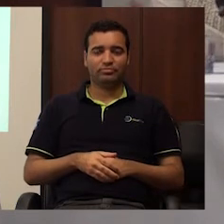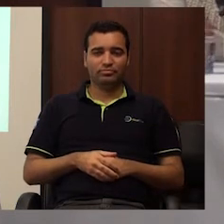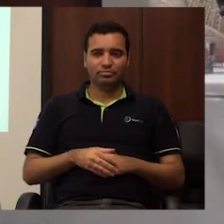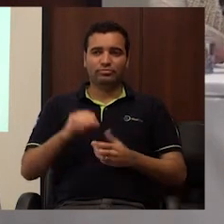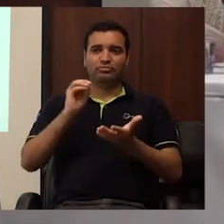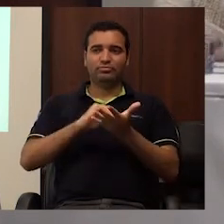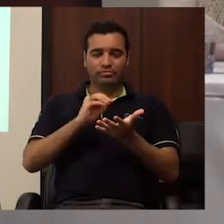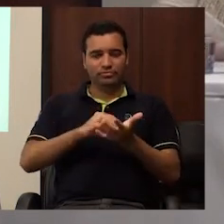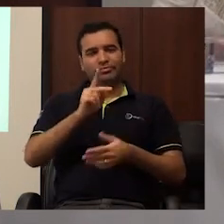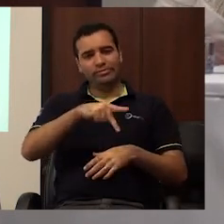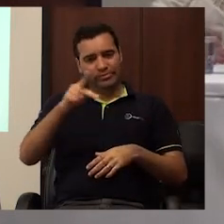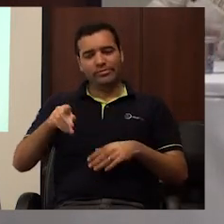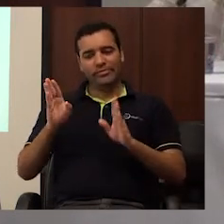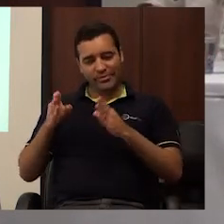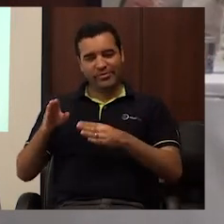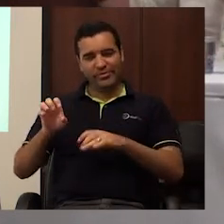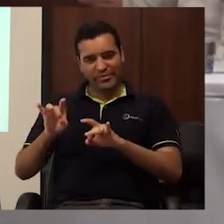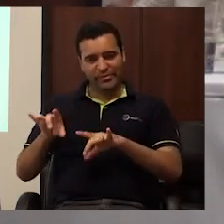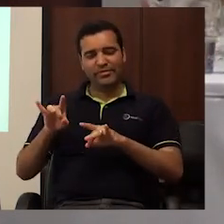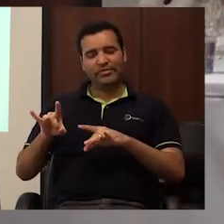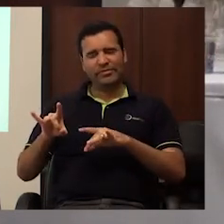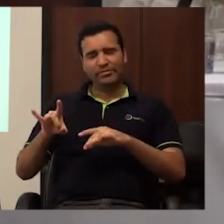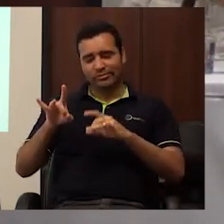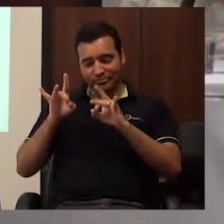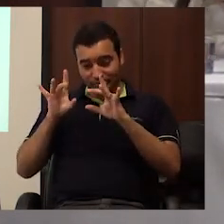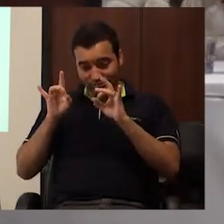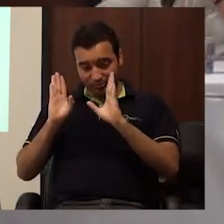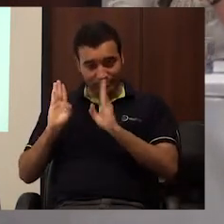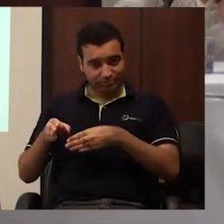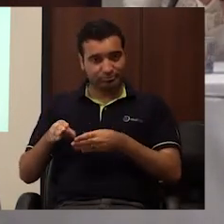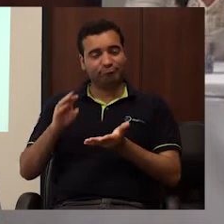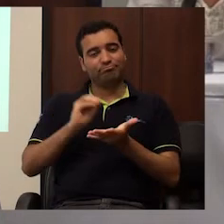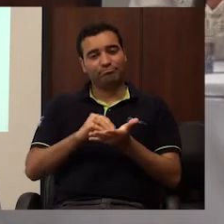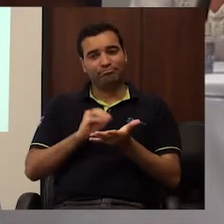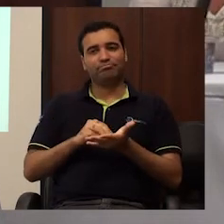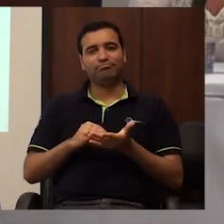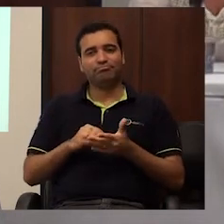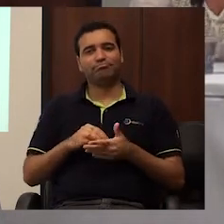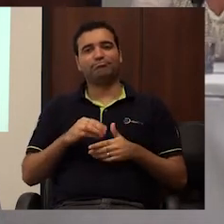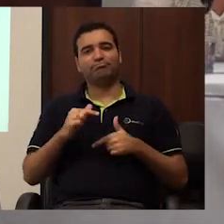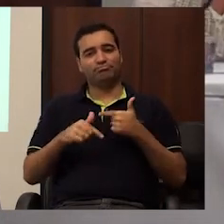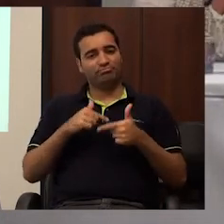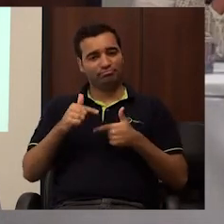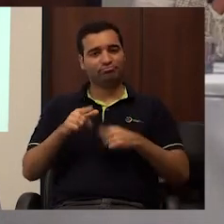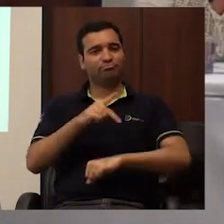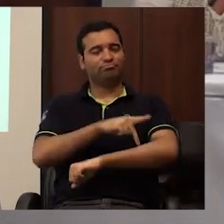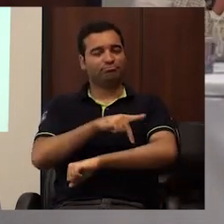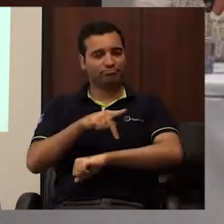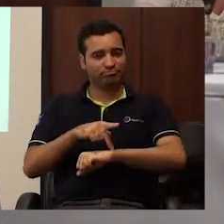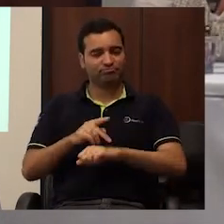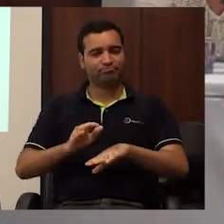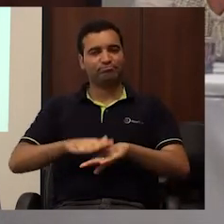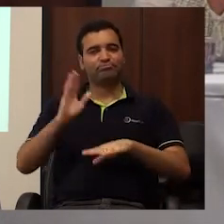Faltam professores especialistas, faltam condições, né, de um trabalho pedagógico